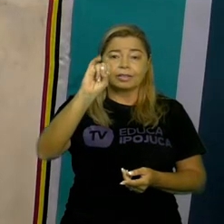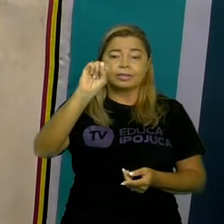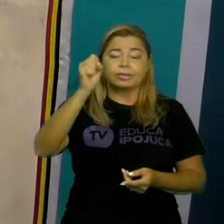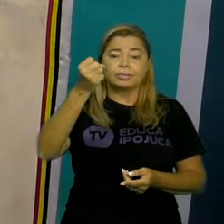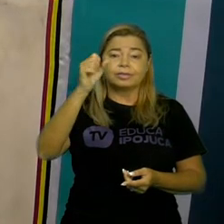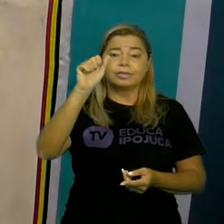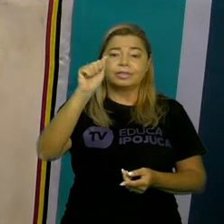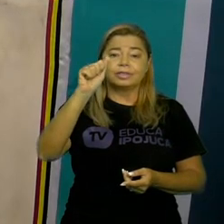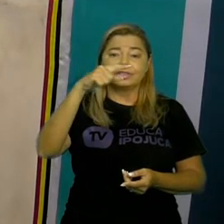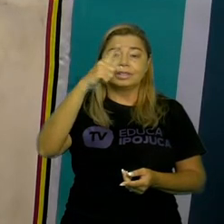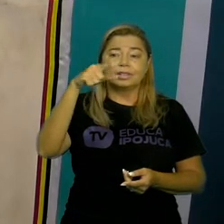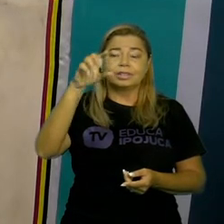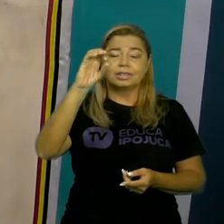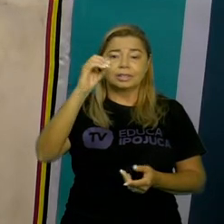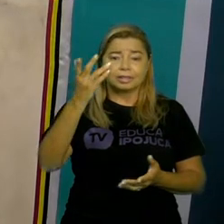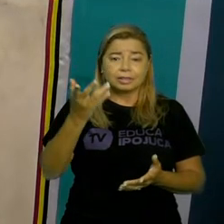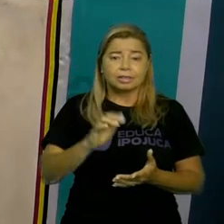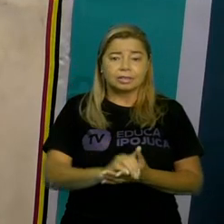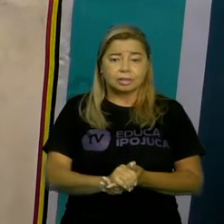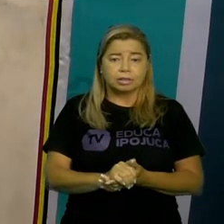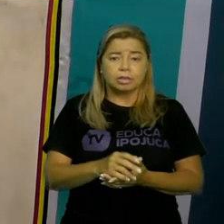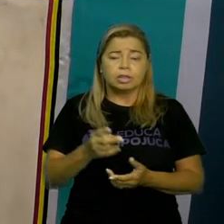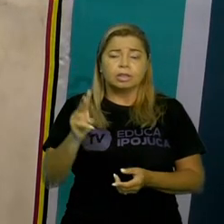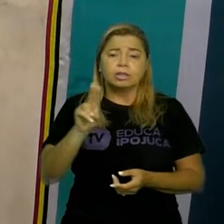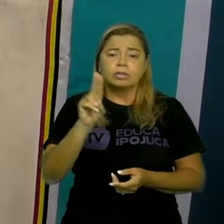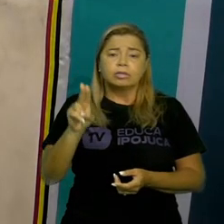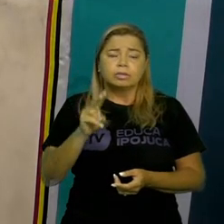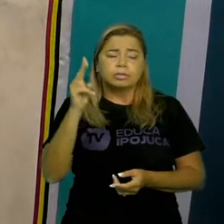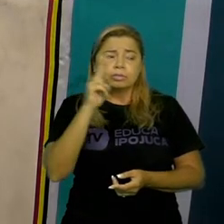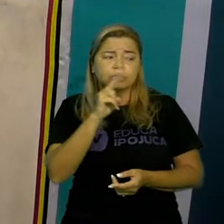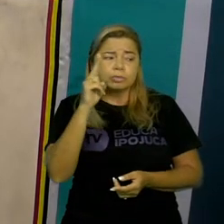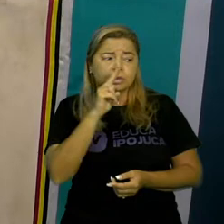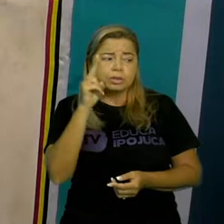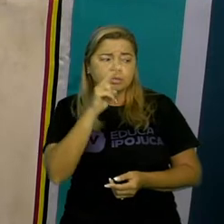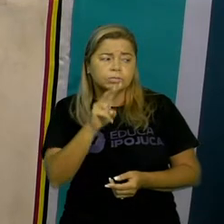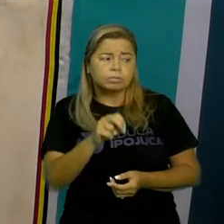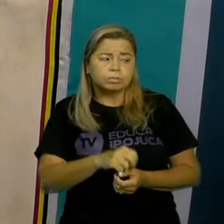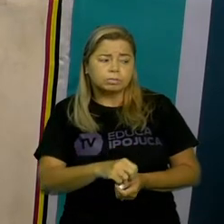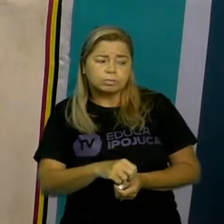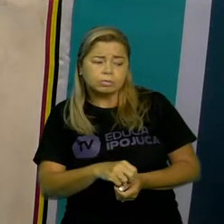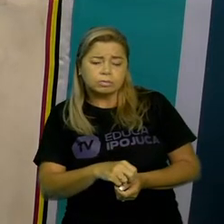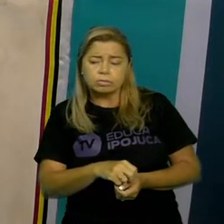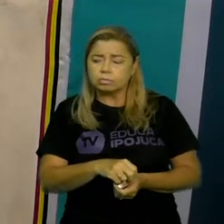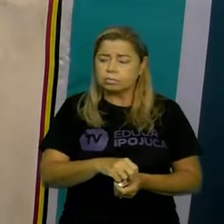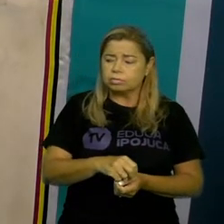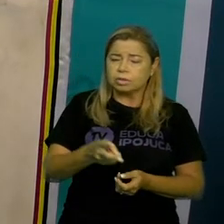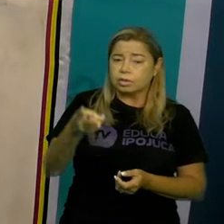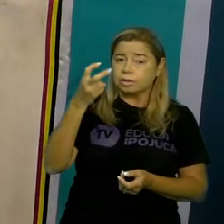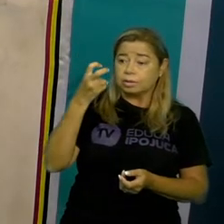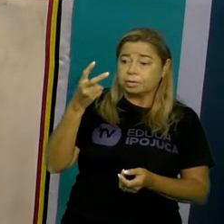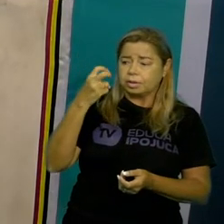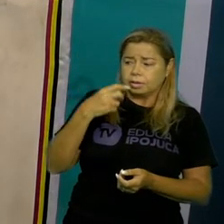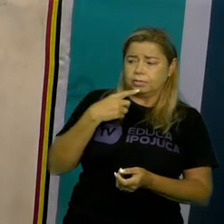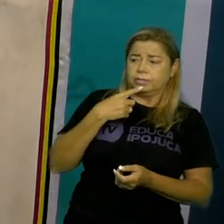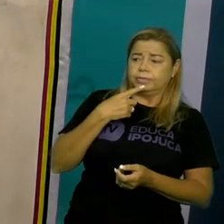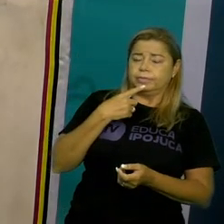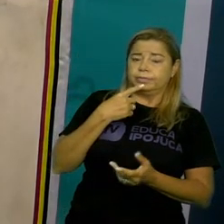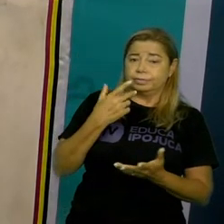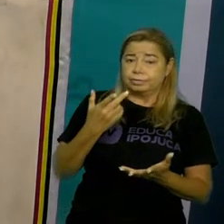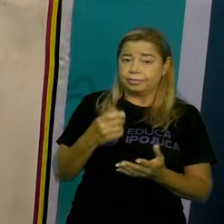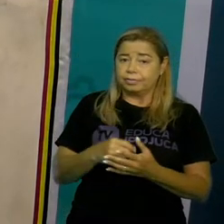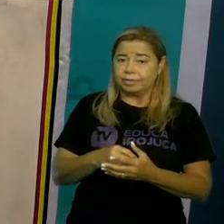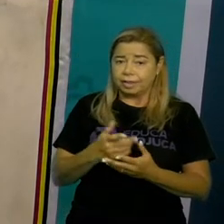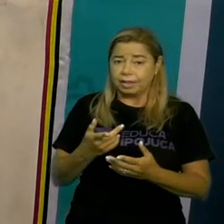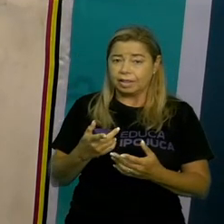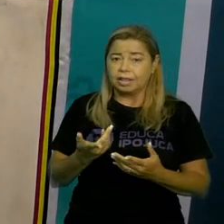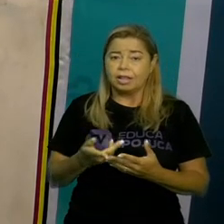olhinhos para ver as coisas, para observar as coisas, para a gente ver se tem